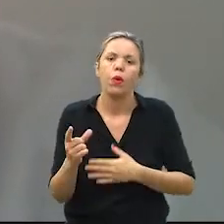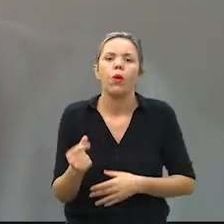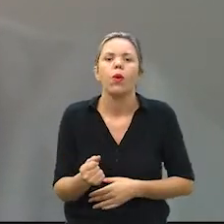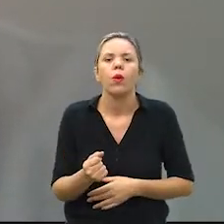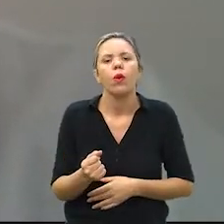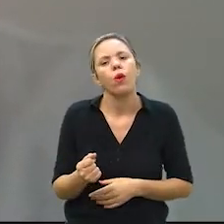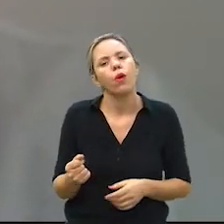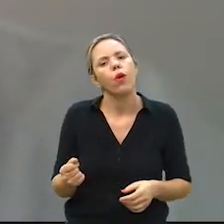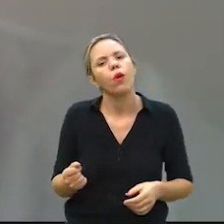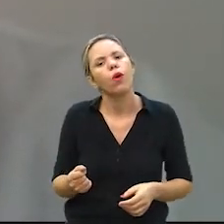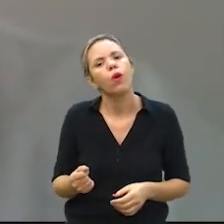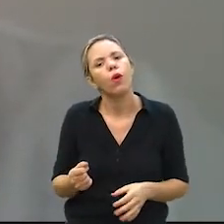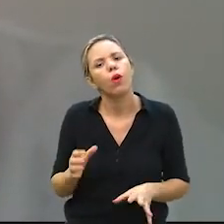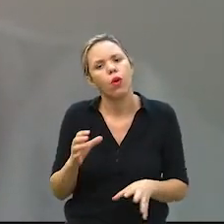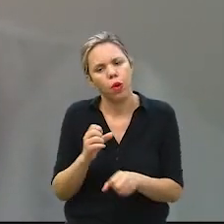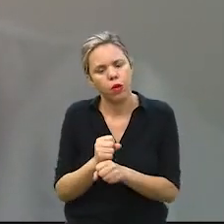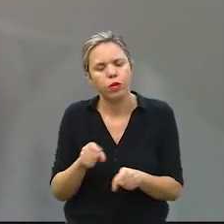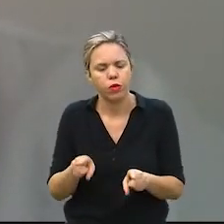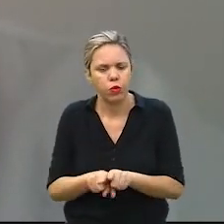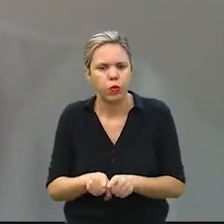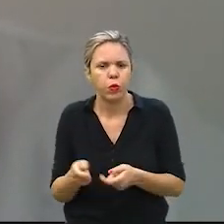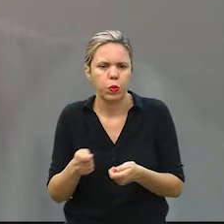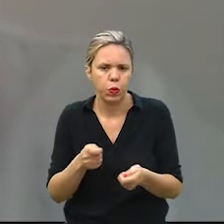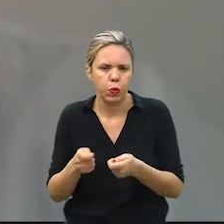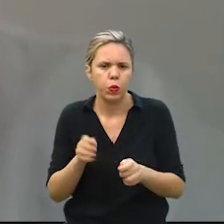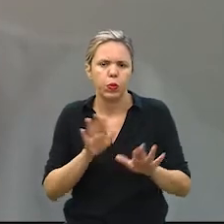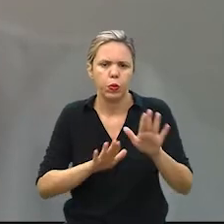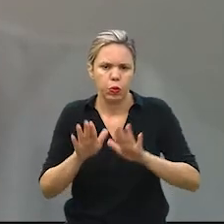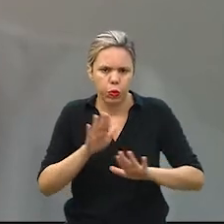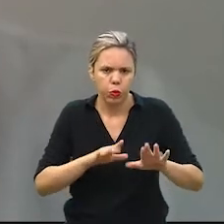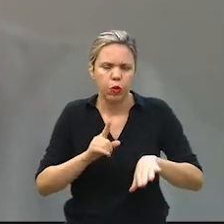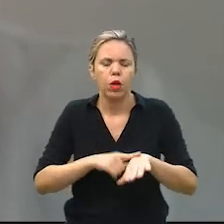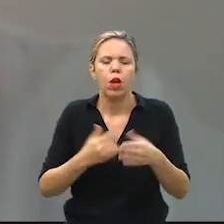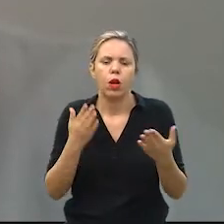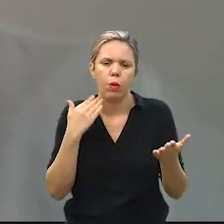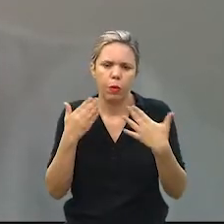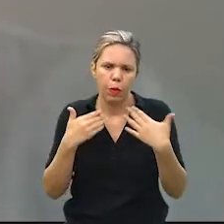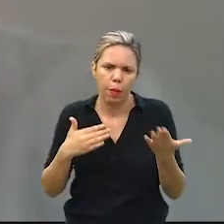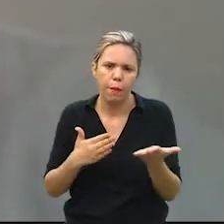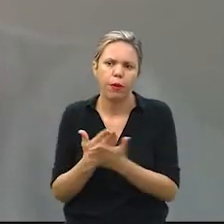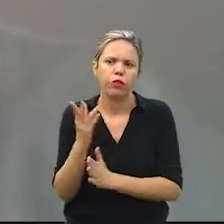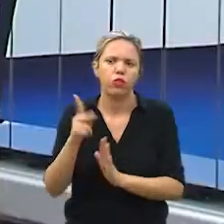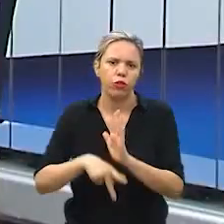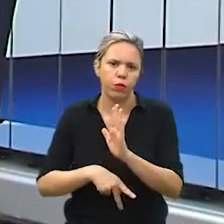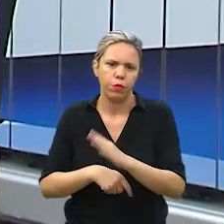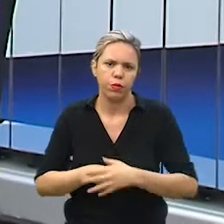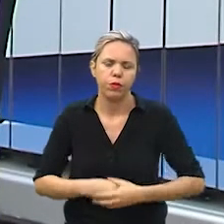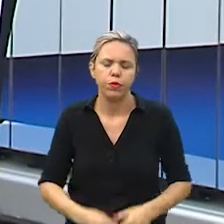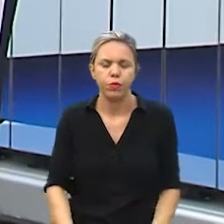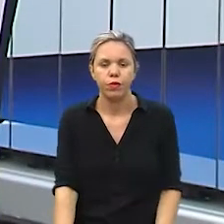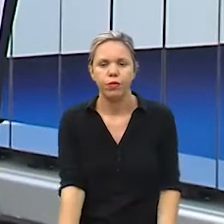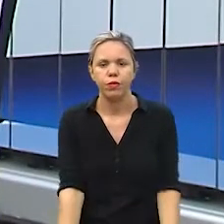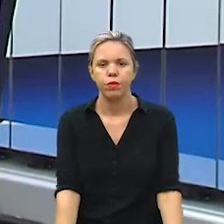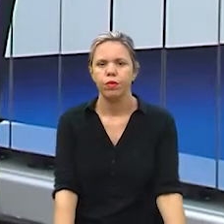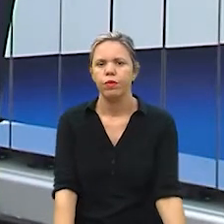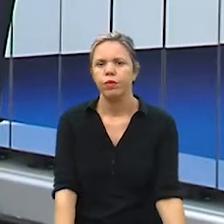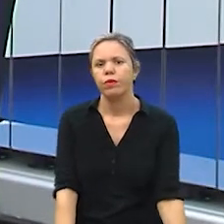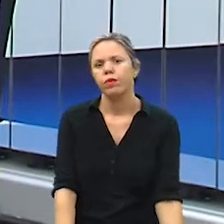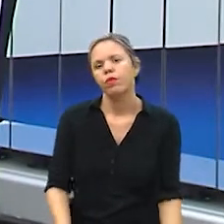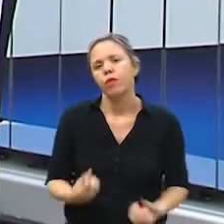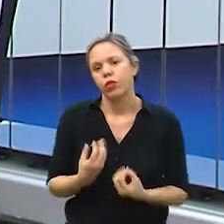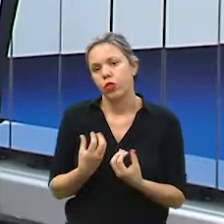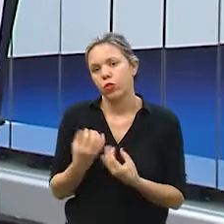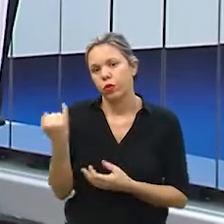mais enxuto, por isso nós teremos que ter muito cuidado na hora de debater e aprovar esse projeto na Câmara. Mais